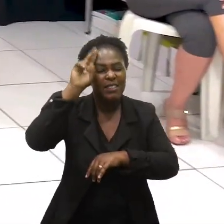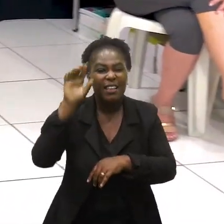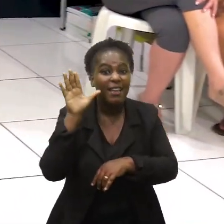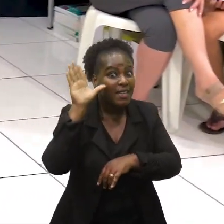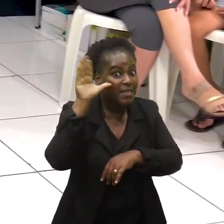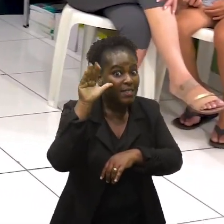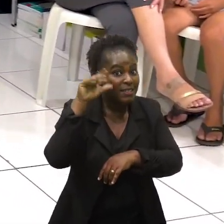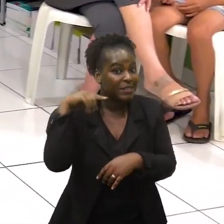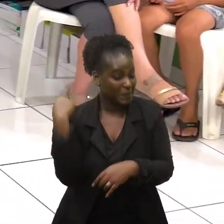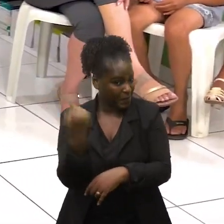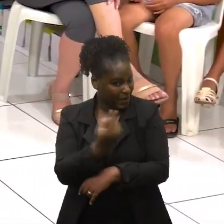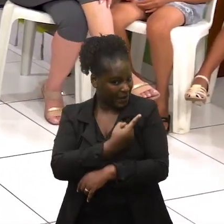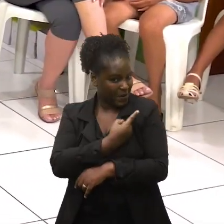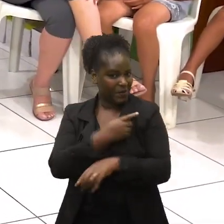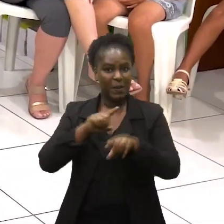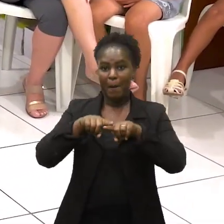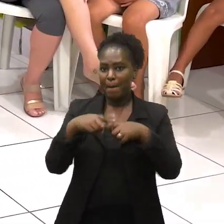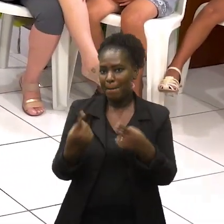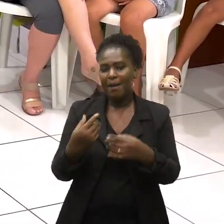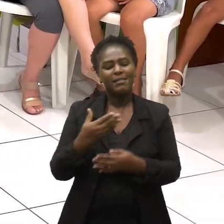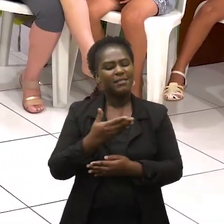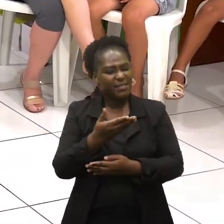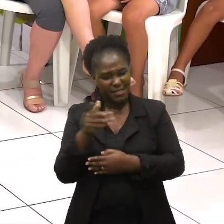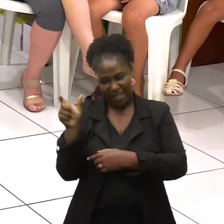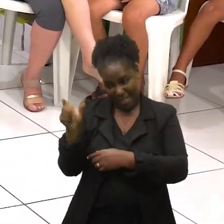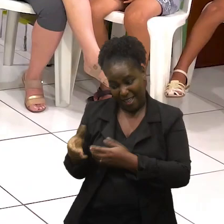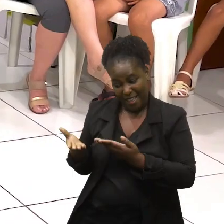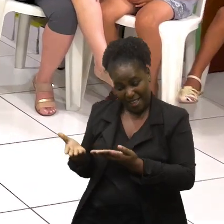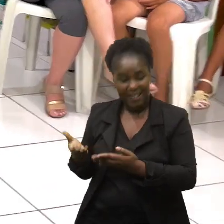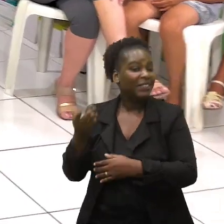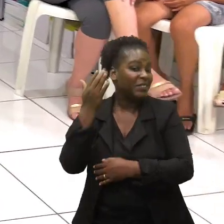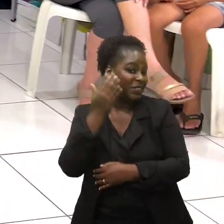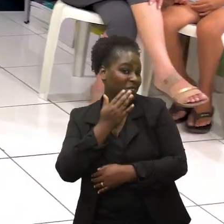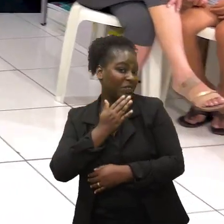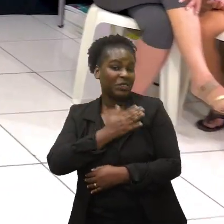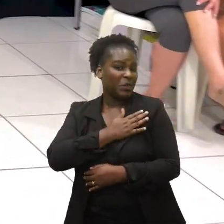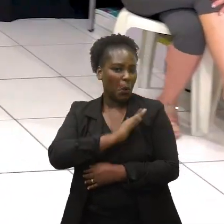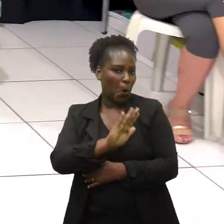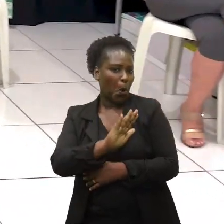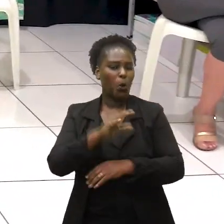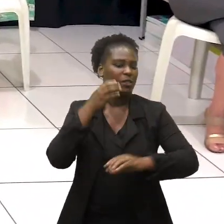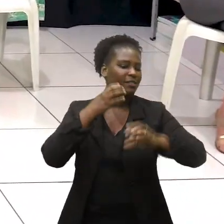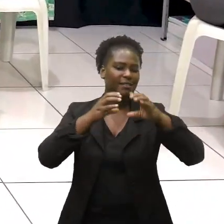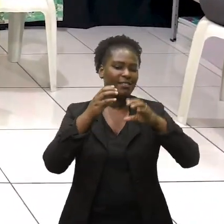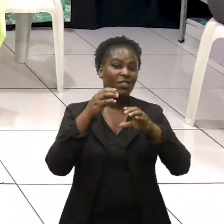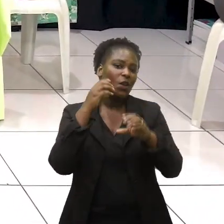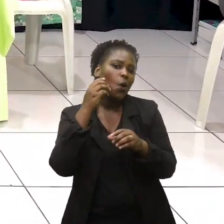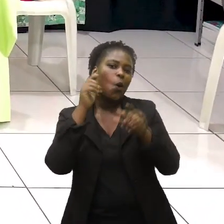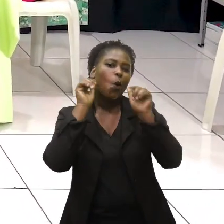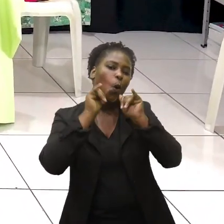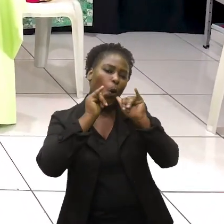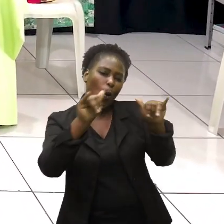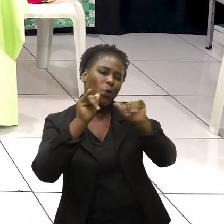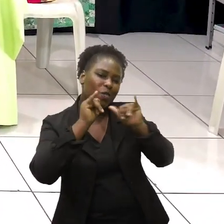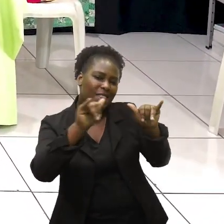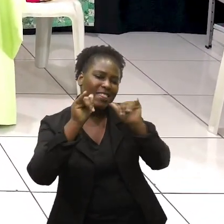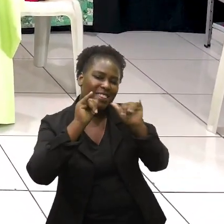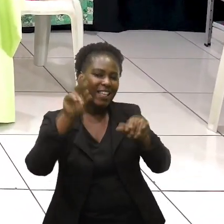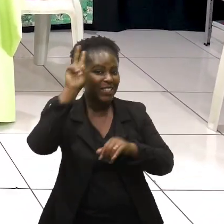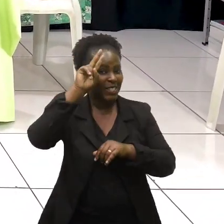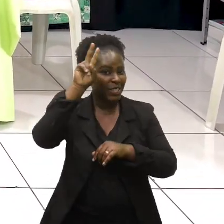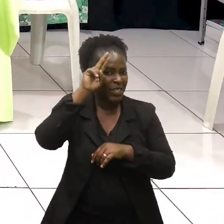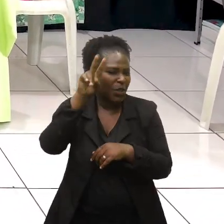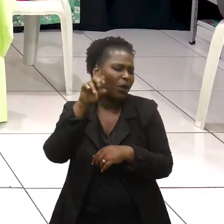ela não gosta de contar história sem música, não. E pra gente ouvir a história, vamos cantar, vamos chamar a história e cantar uma música